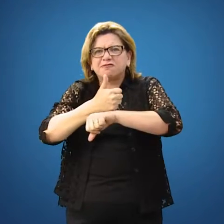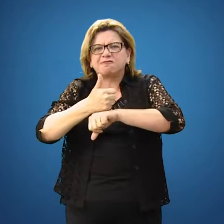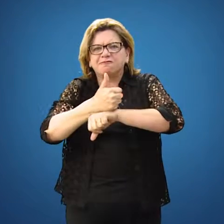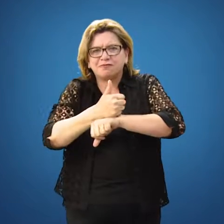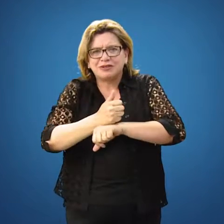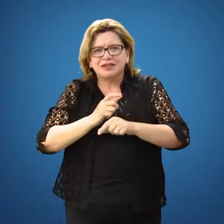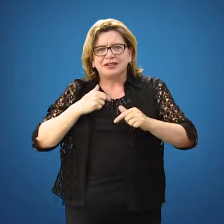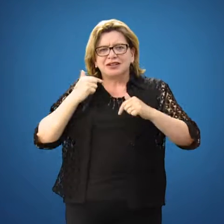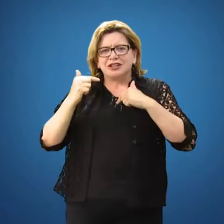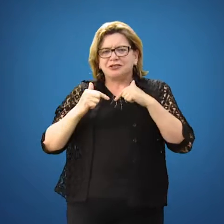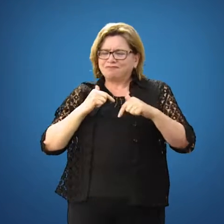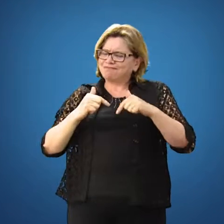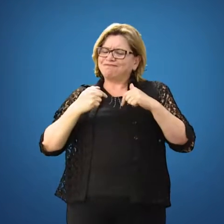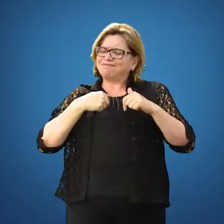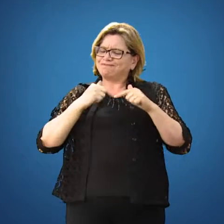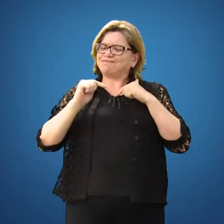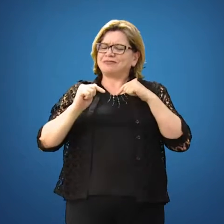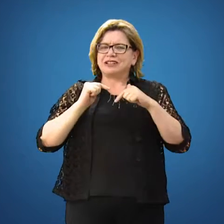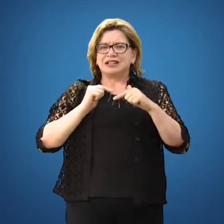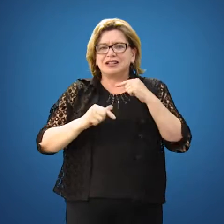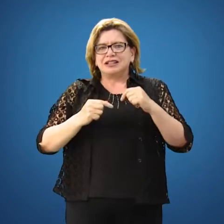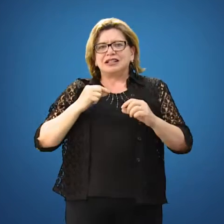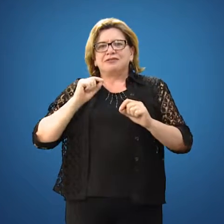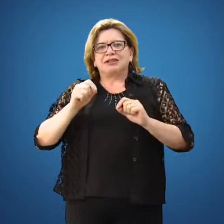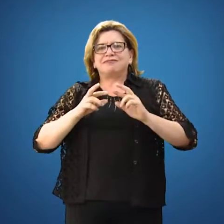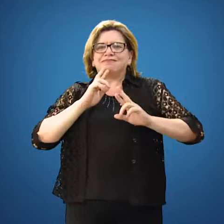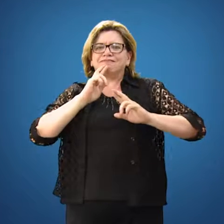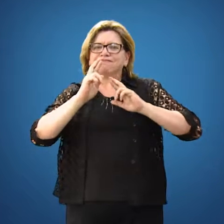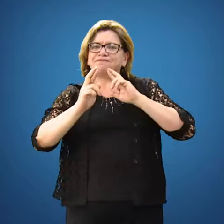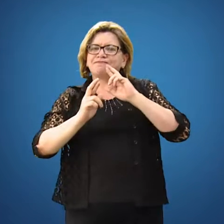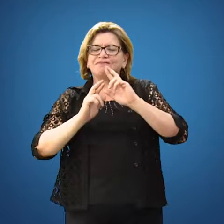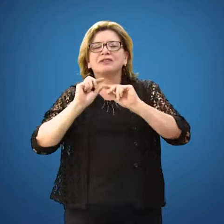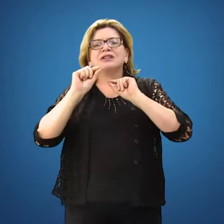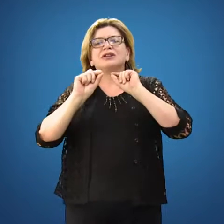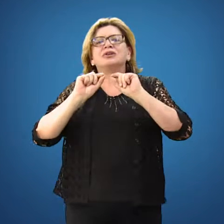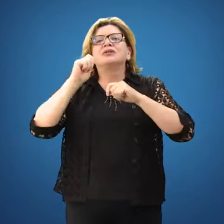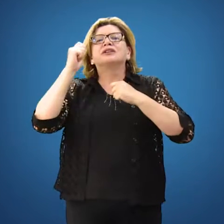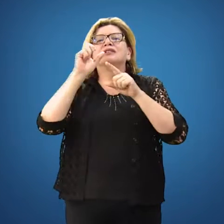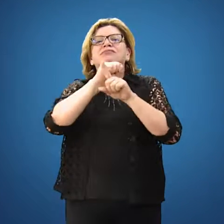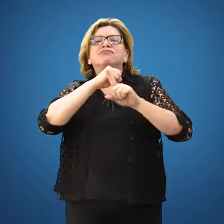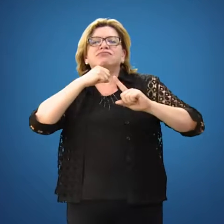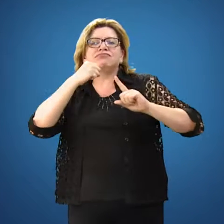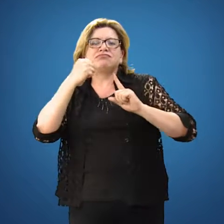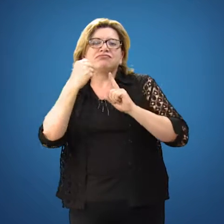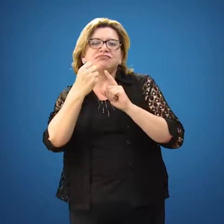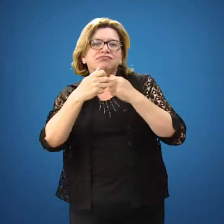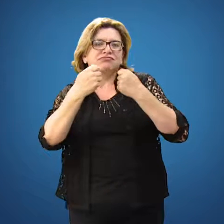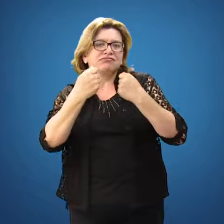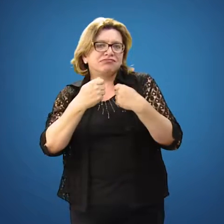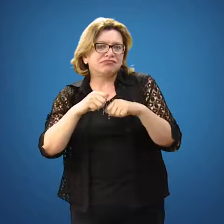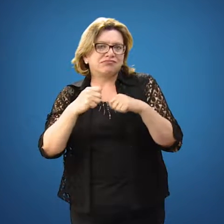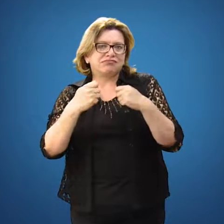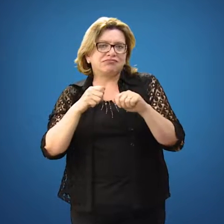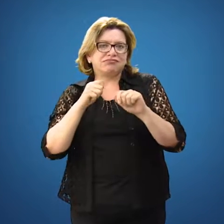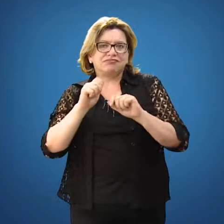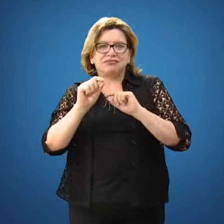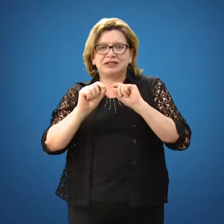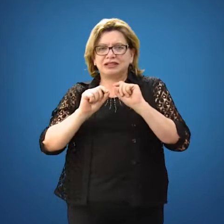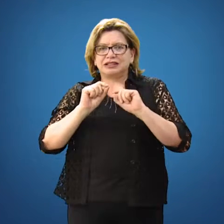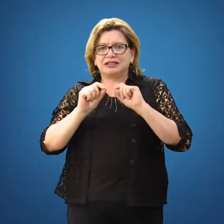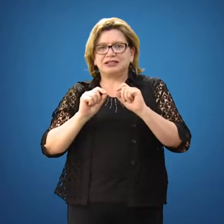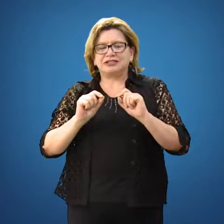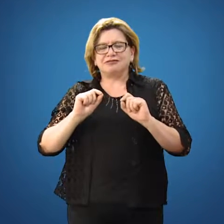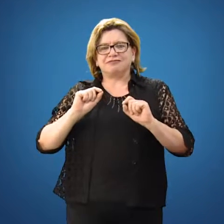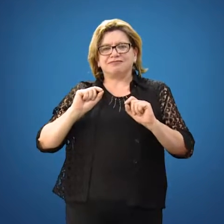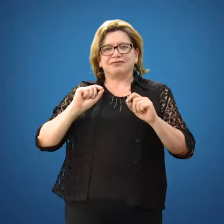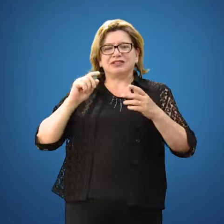processo do nosso trabalho, para responder, então, às necessidades, de certa forma, de que se nos